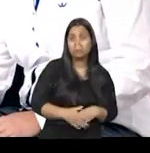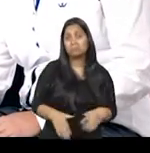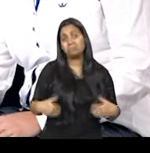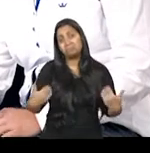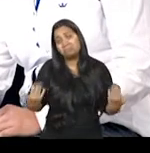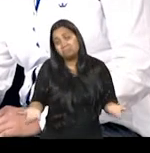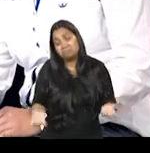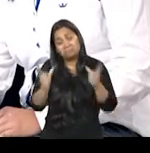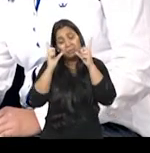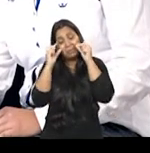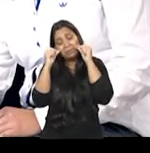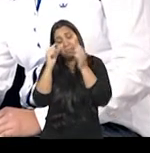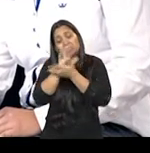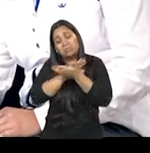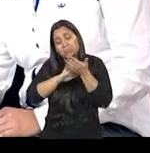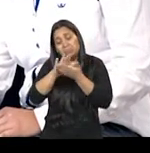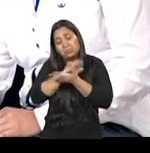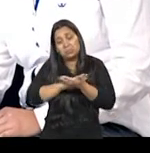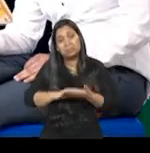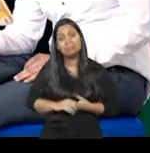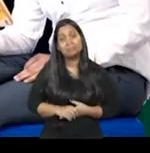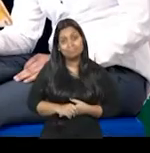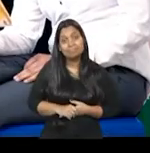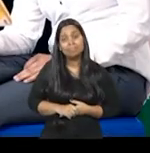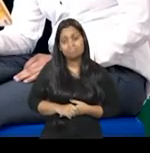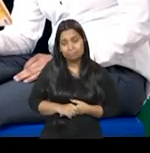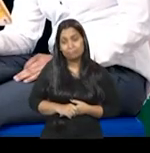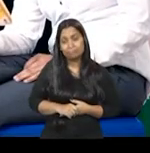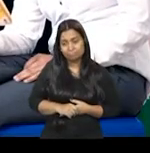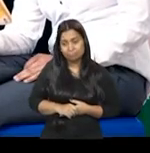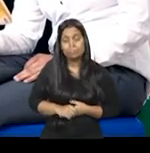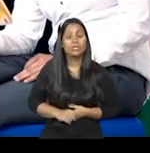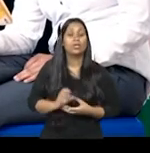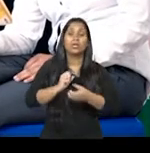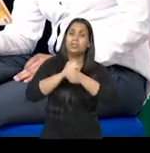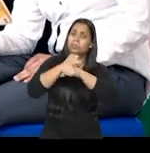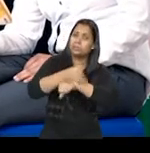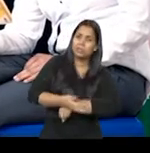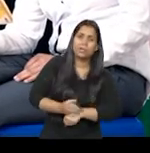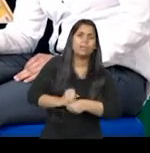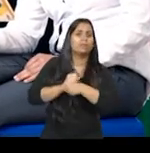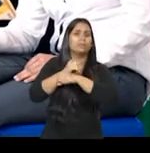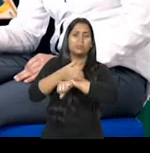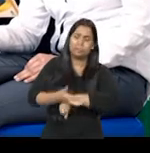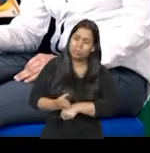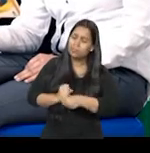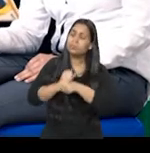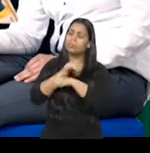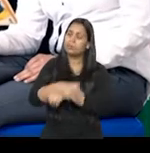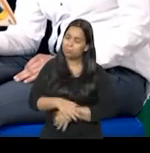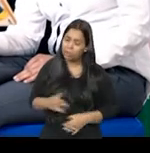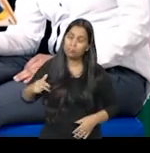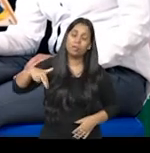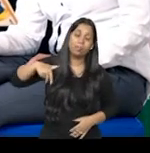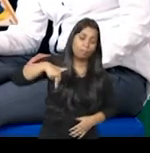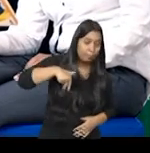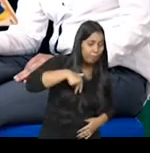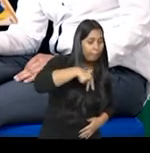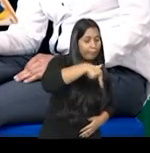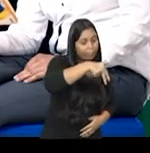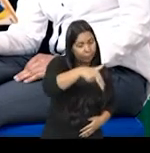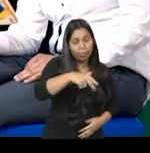não dorme sem a avidez de um rito. E todas as madrugadas me conduziria sonâmbula